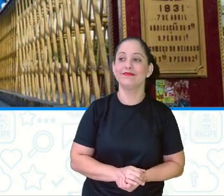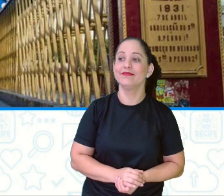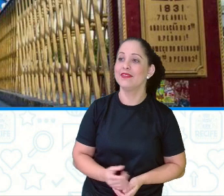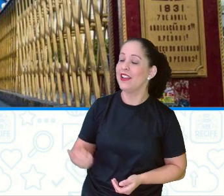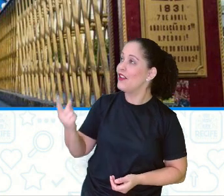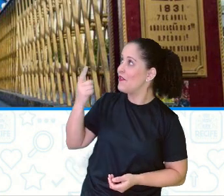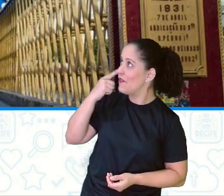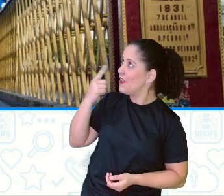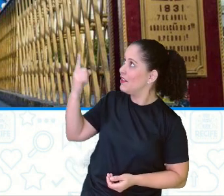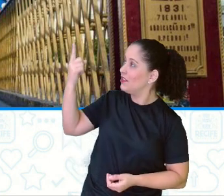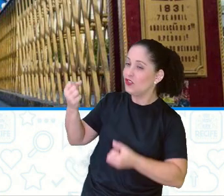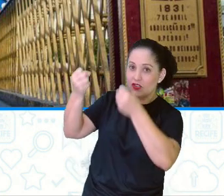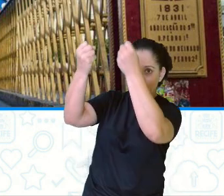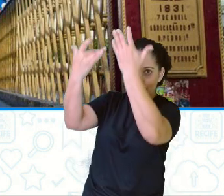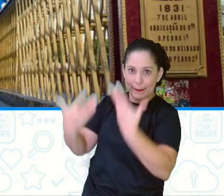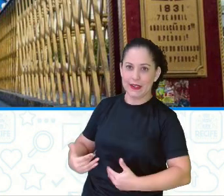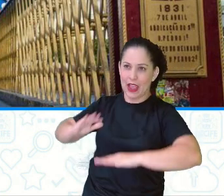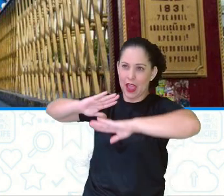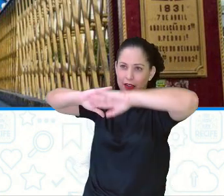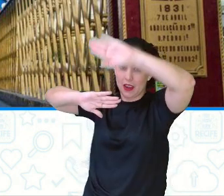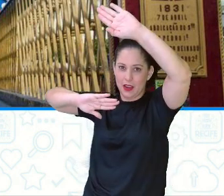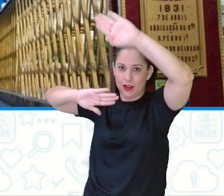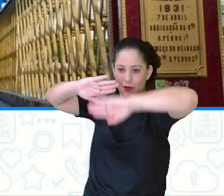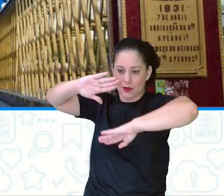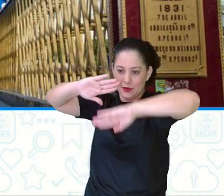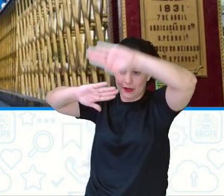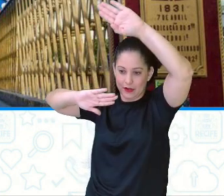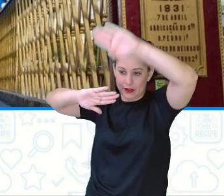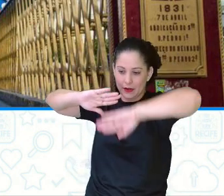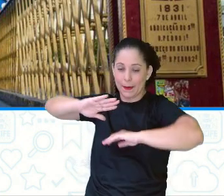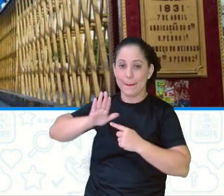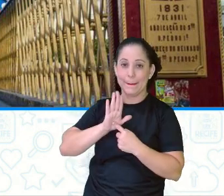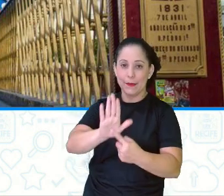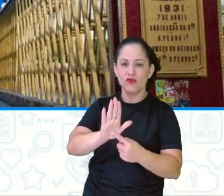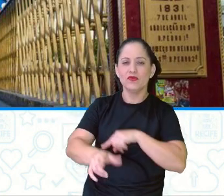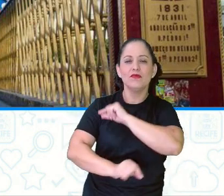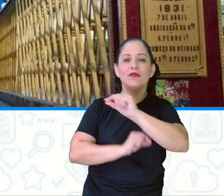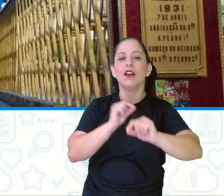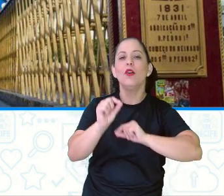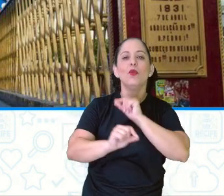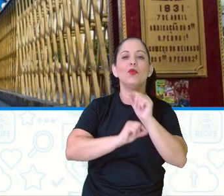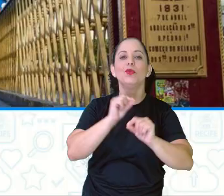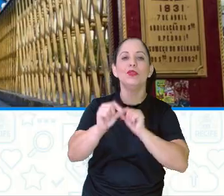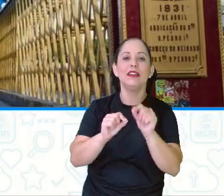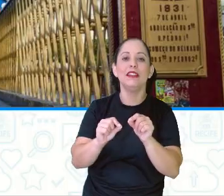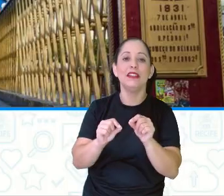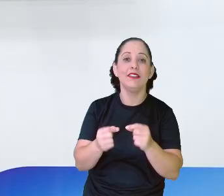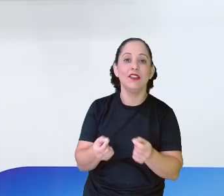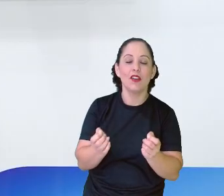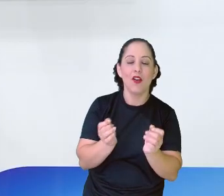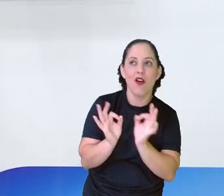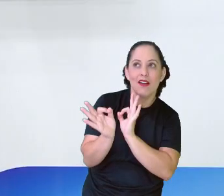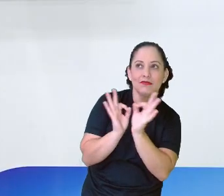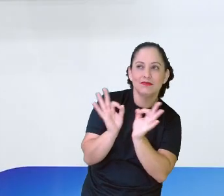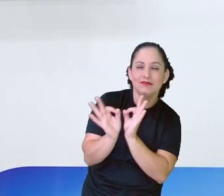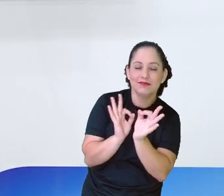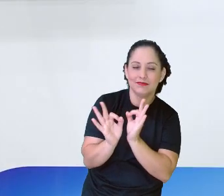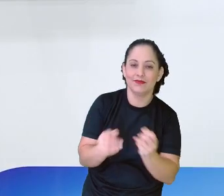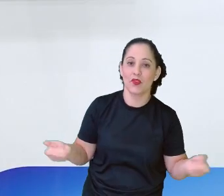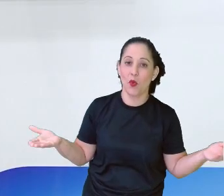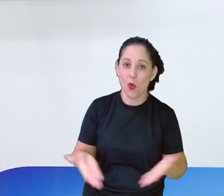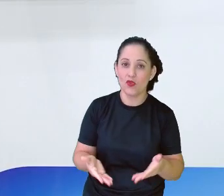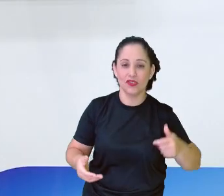Aqui do lado está especificando as mudanças que teve nela e ela está aí do dia de hoje, que a gente pode